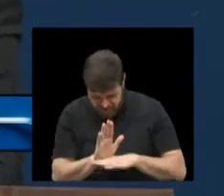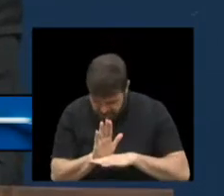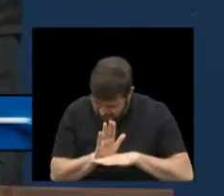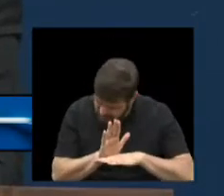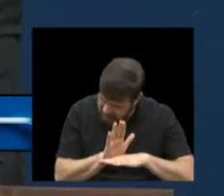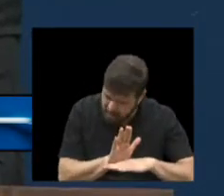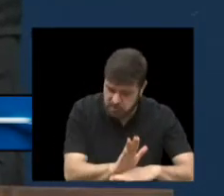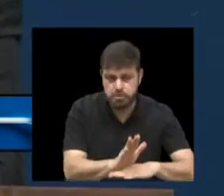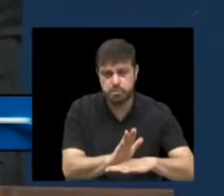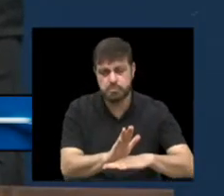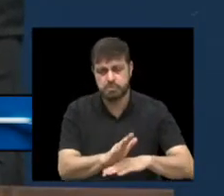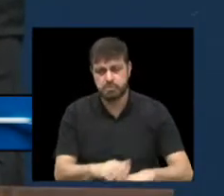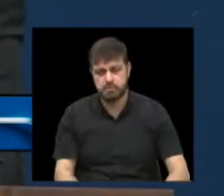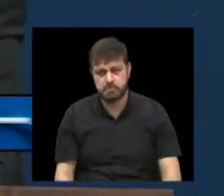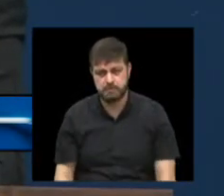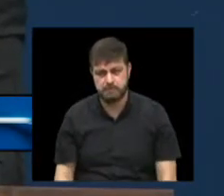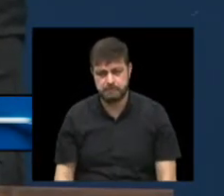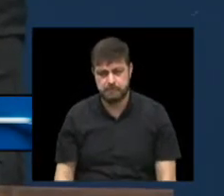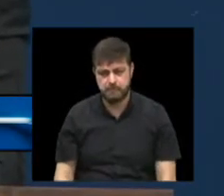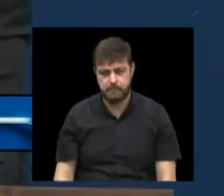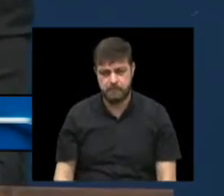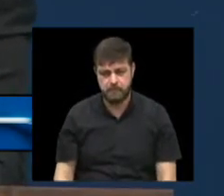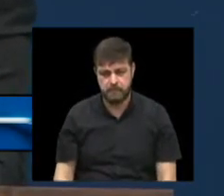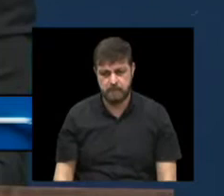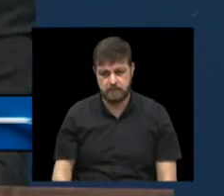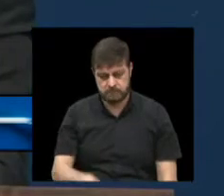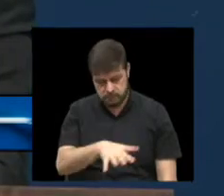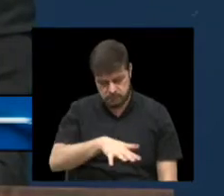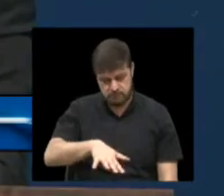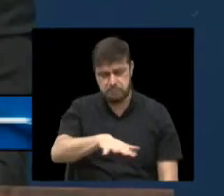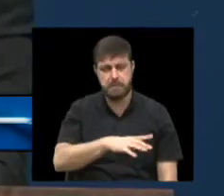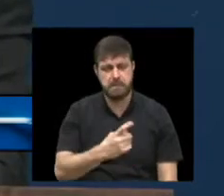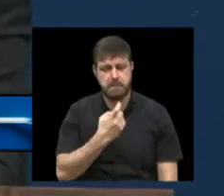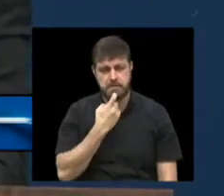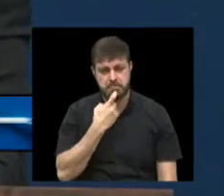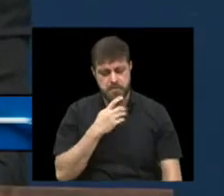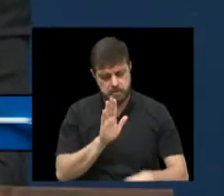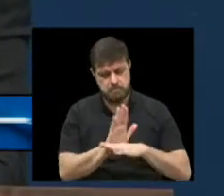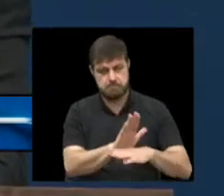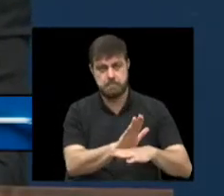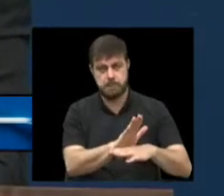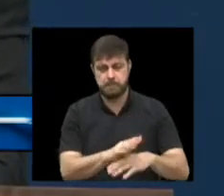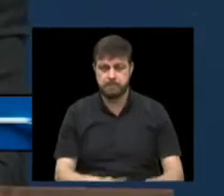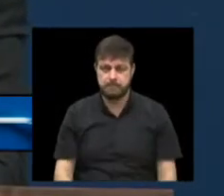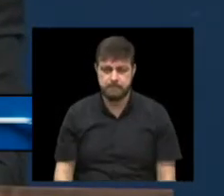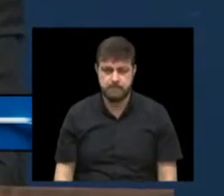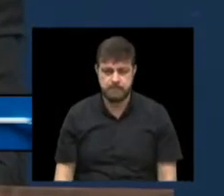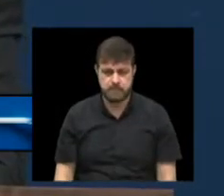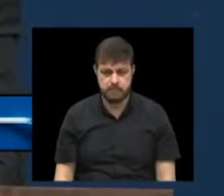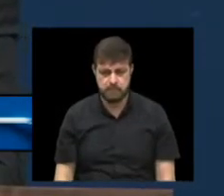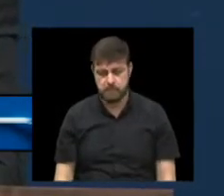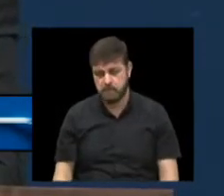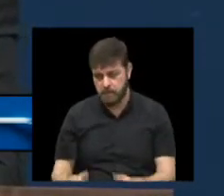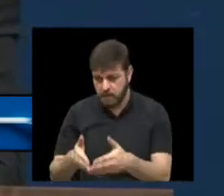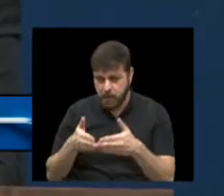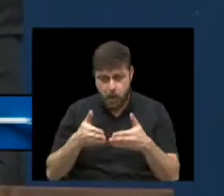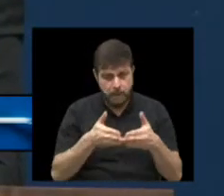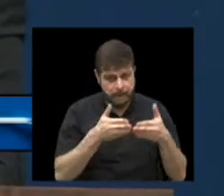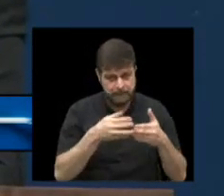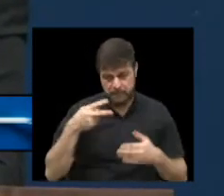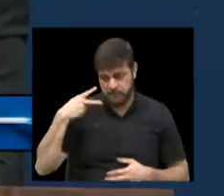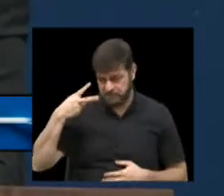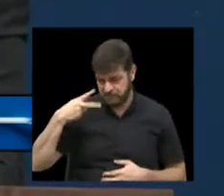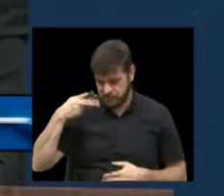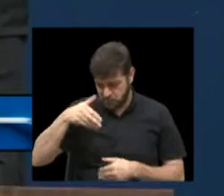construção de da nossa valorosa cidade. Portanto, conto com o voto